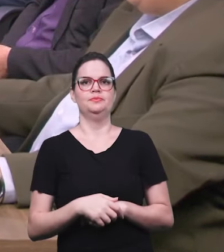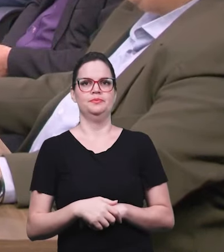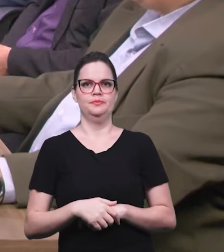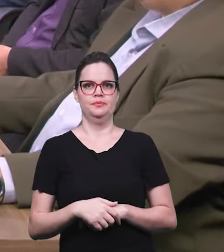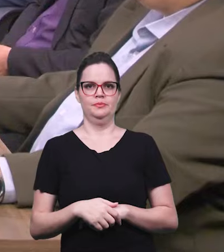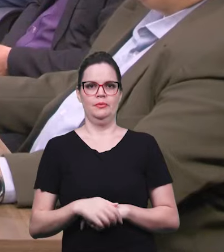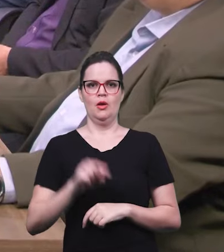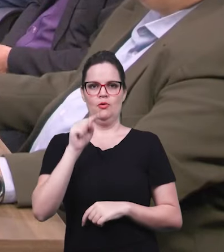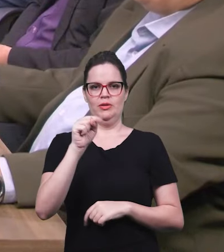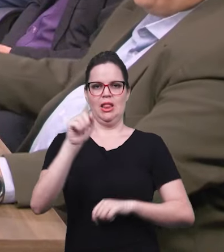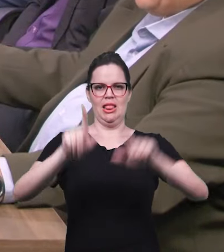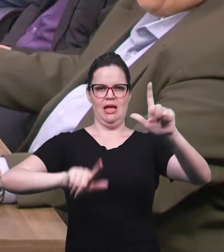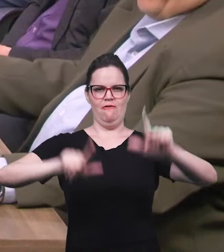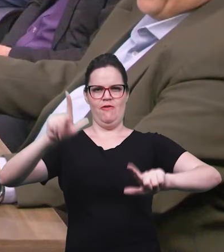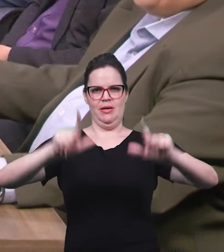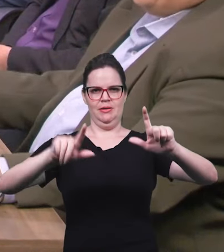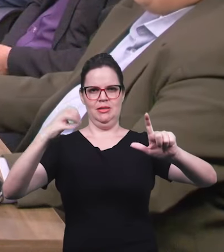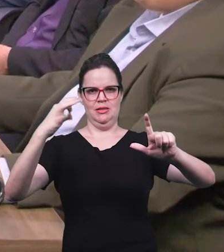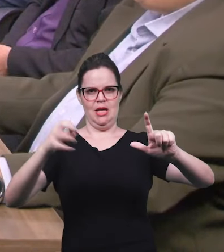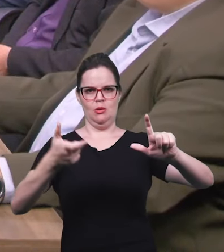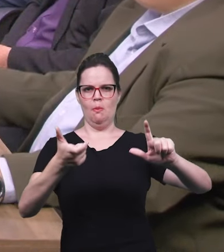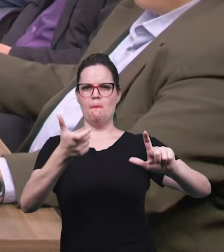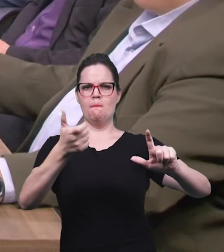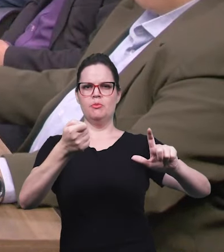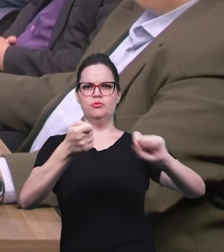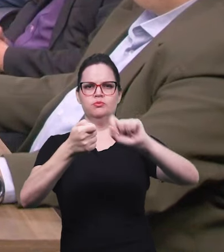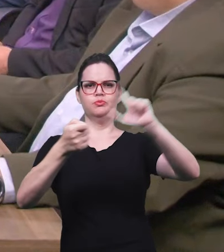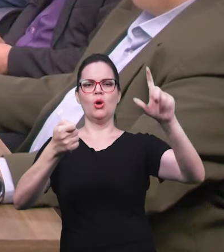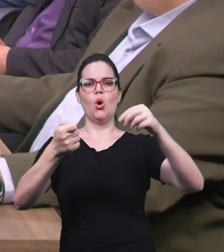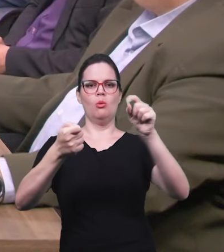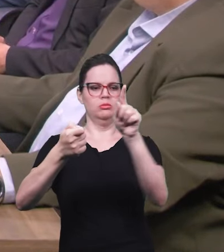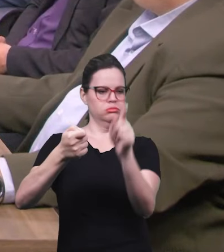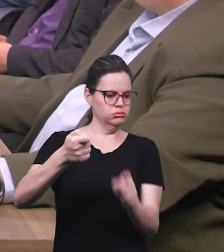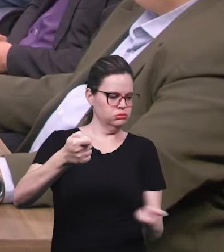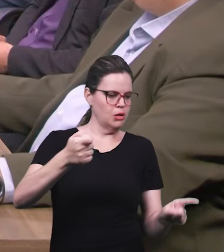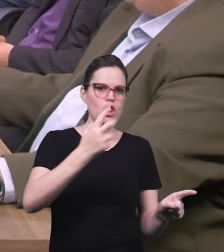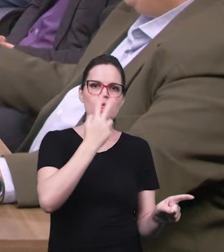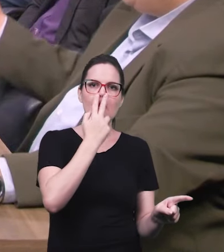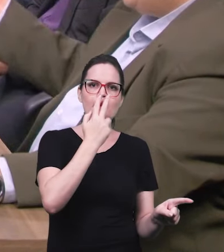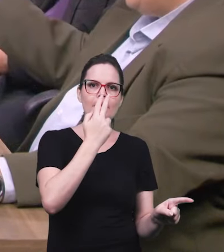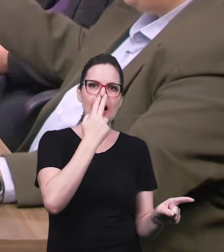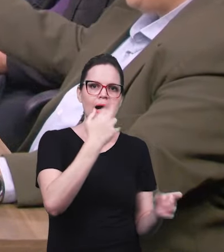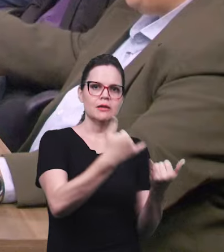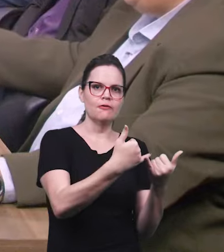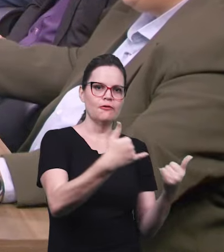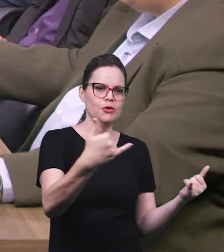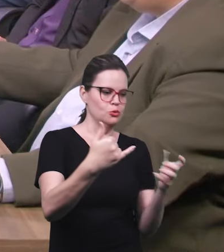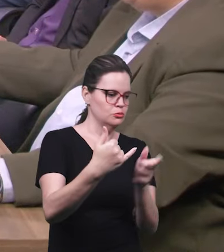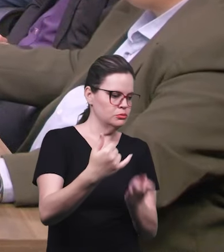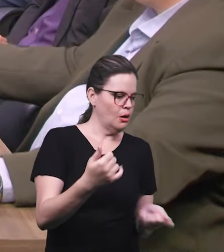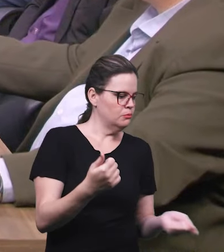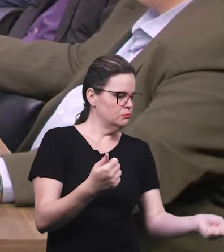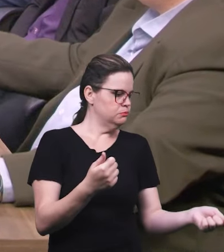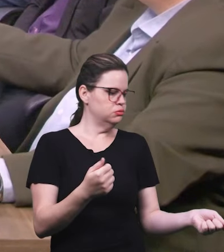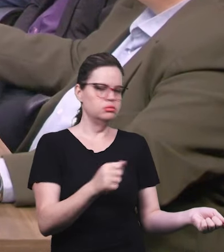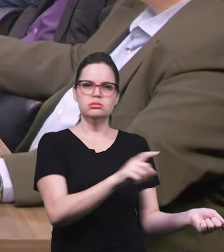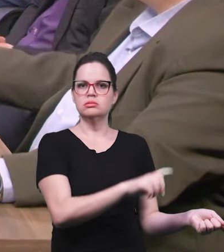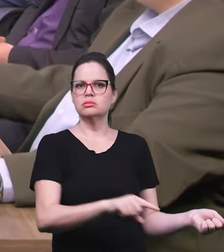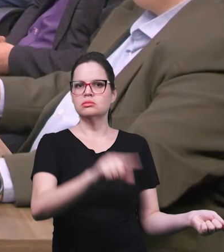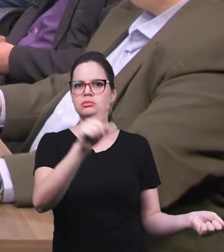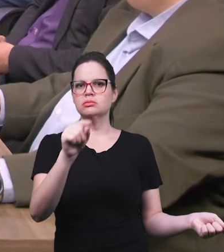você vai lá e liga a televisão na tomada. Qual é o meio condutor que está fazendo a eletricidade sair de lá de dentro onde ela